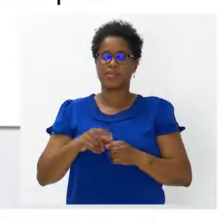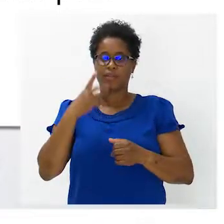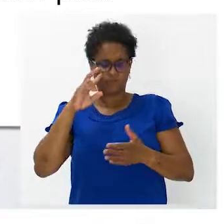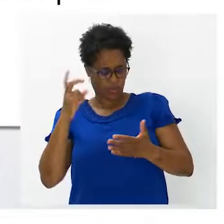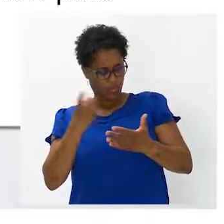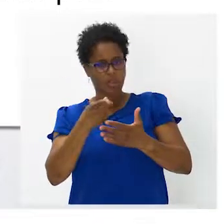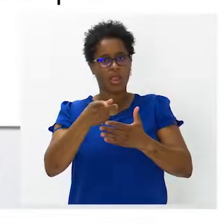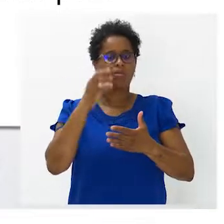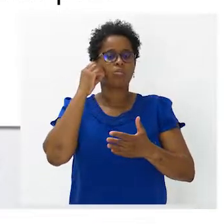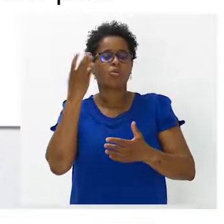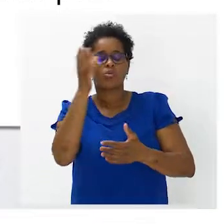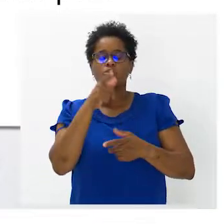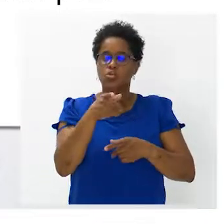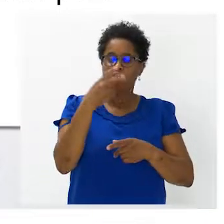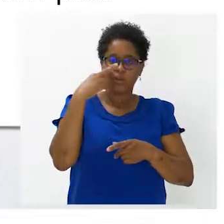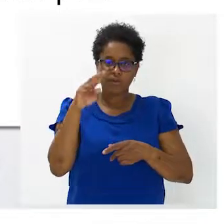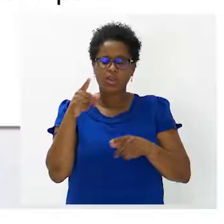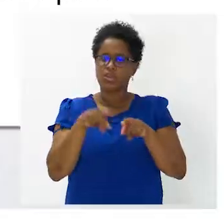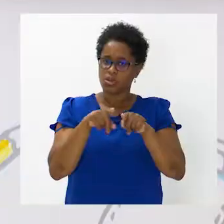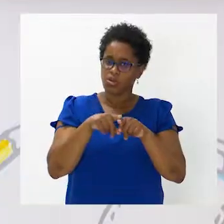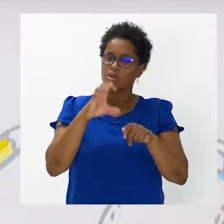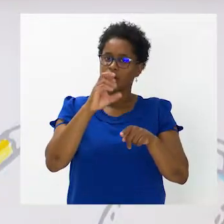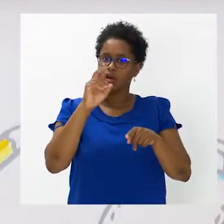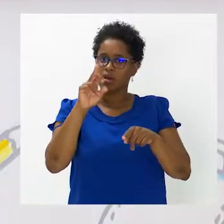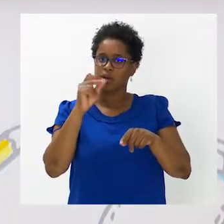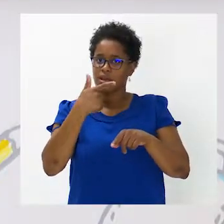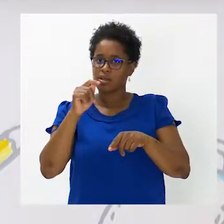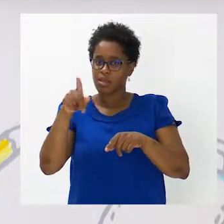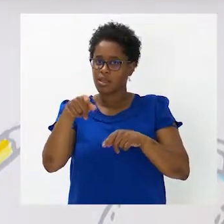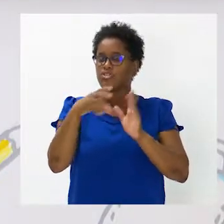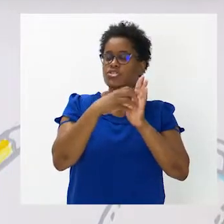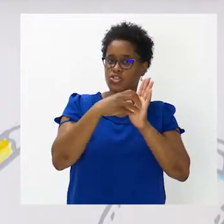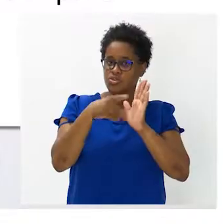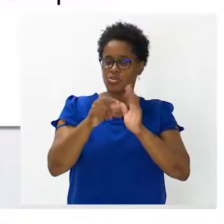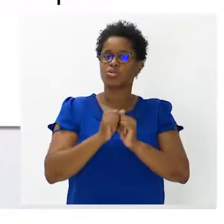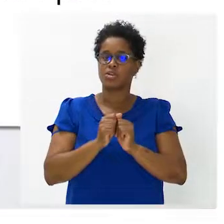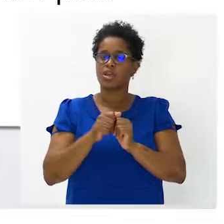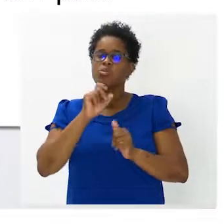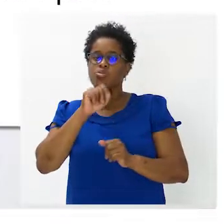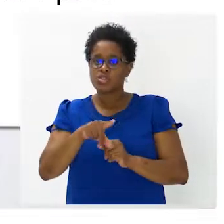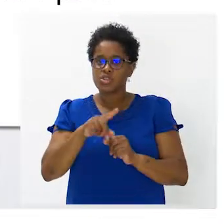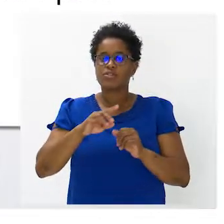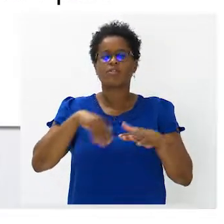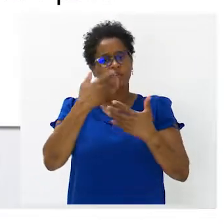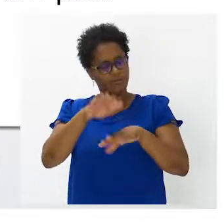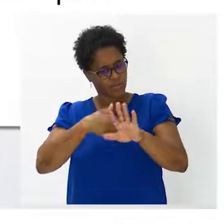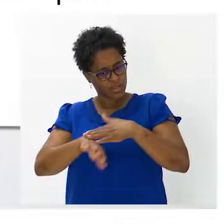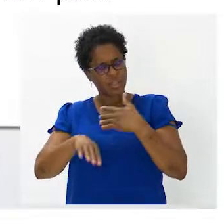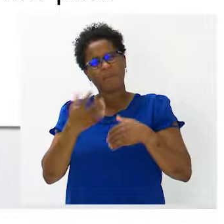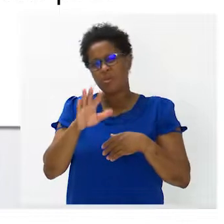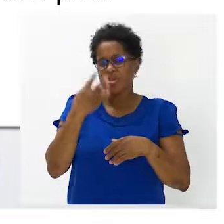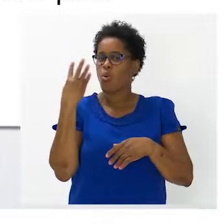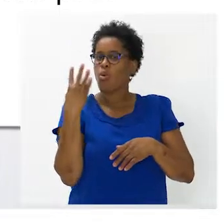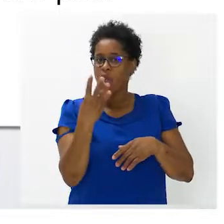Observa, como vês, com o mesmo caractere quer dizer este símbolo, é possível representar pelo